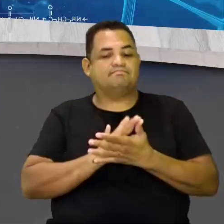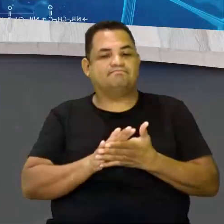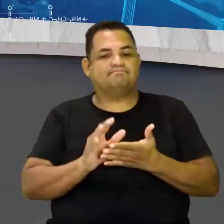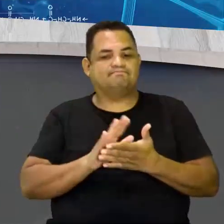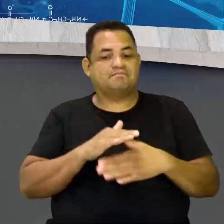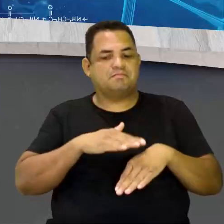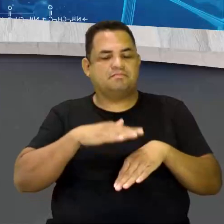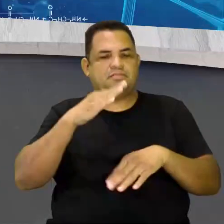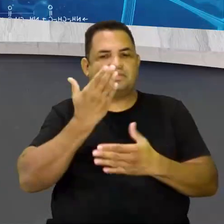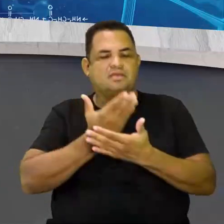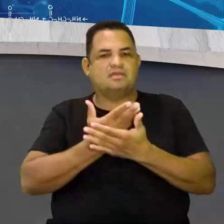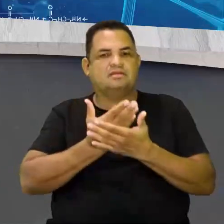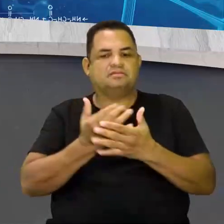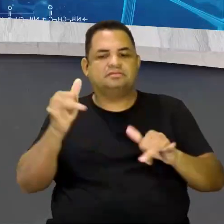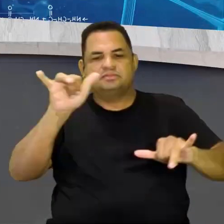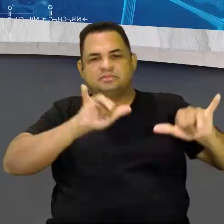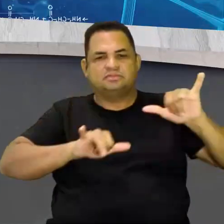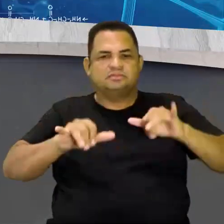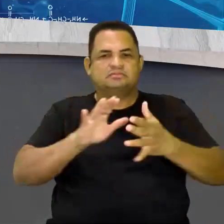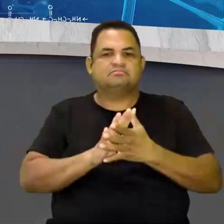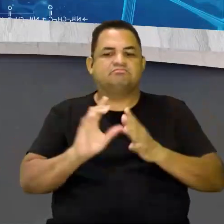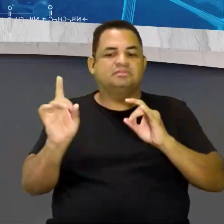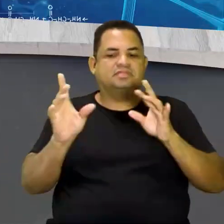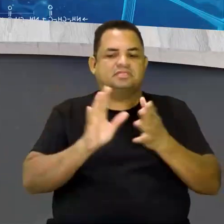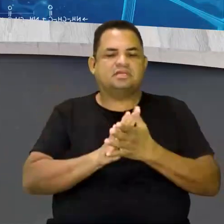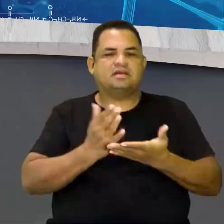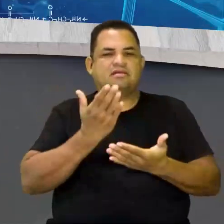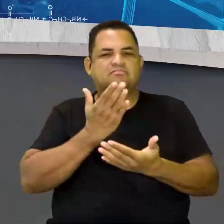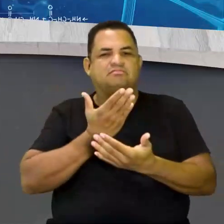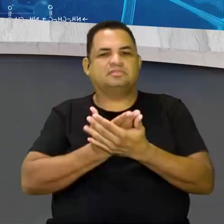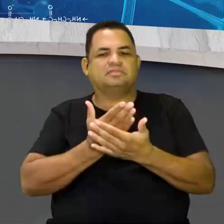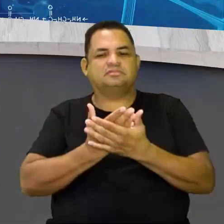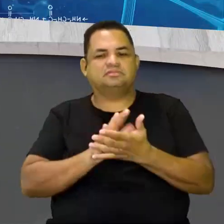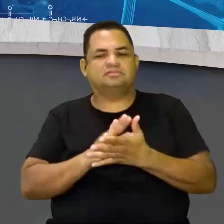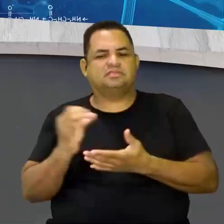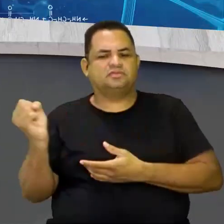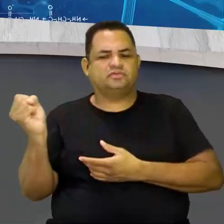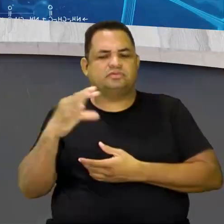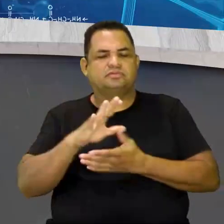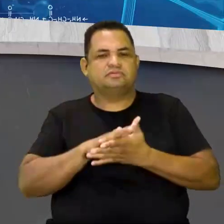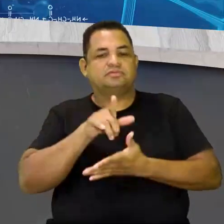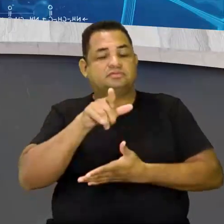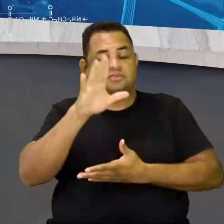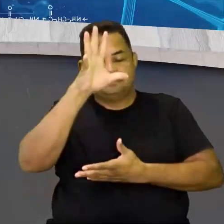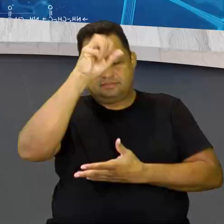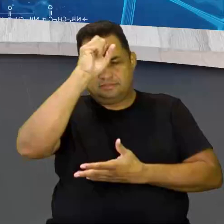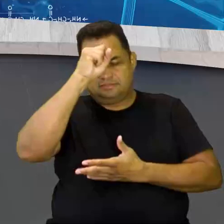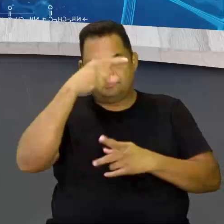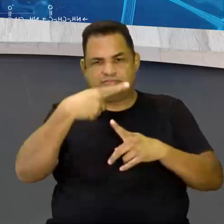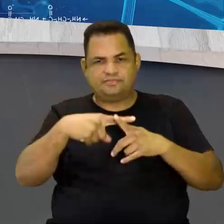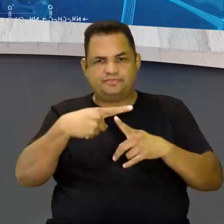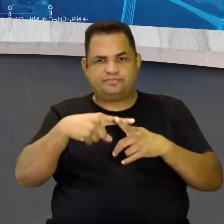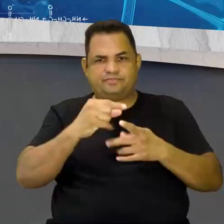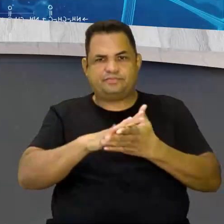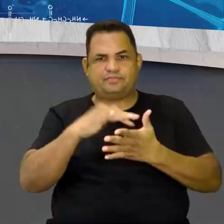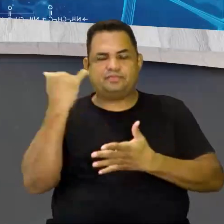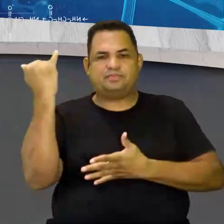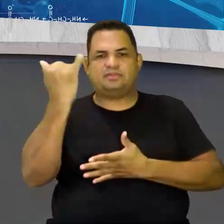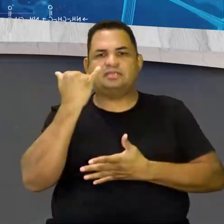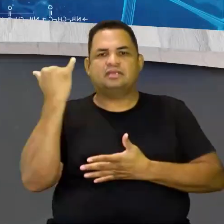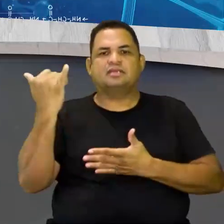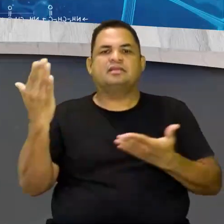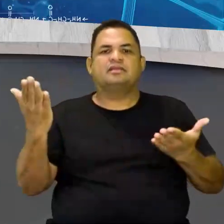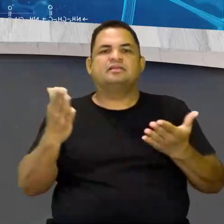cada aula tem muita novidade para você aprender, tá certo? Porque é muito